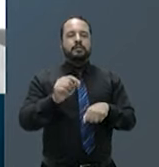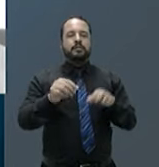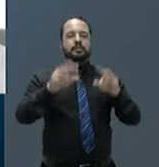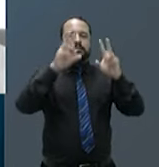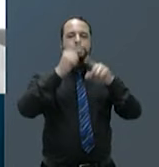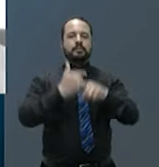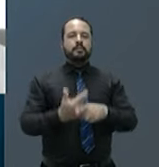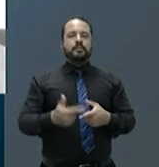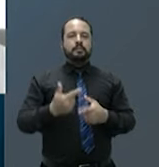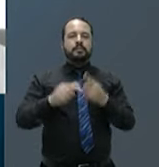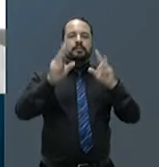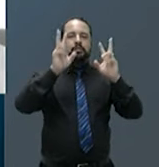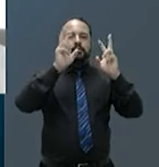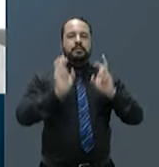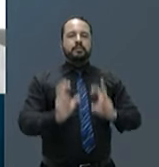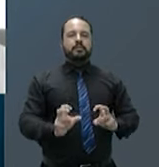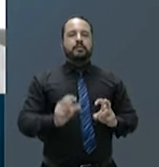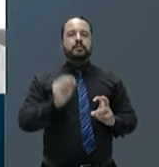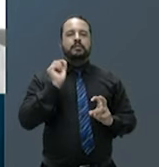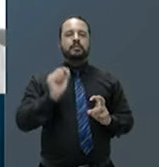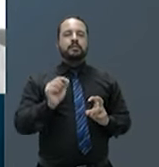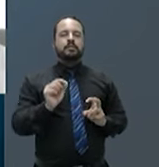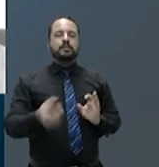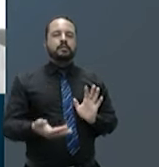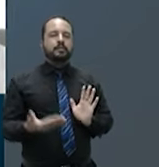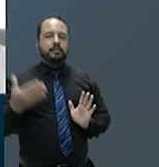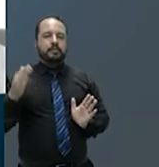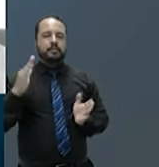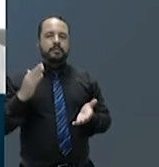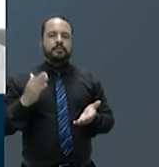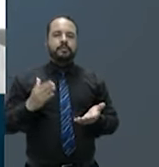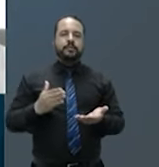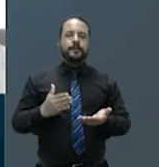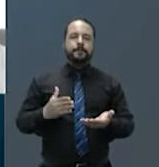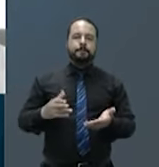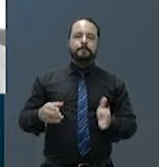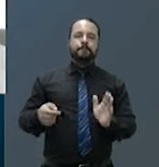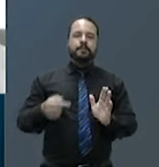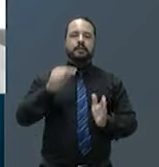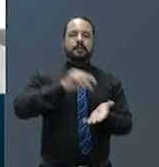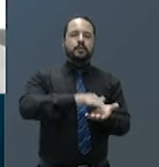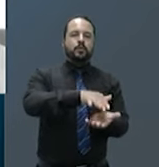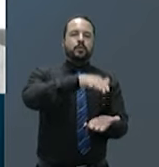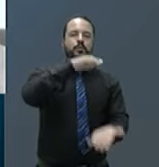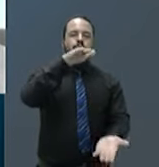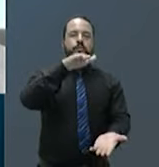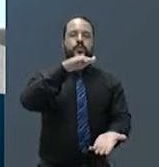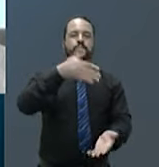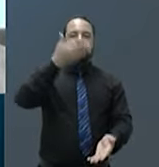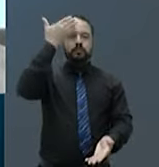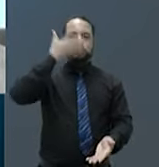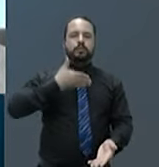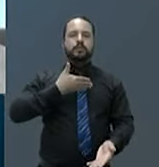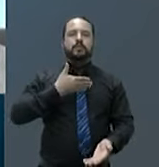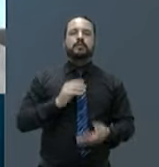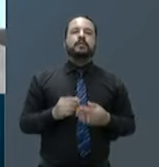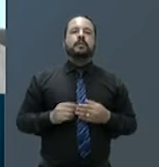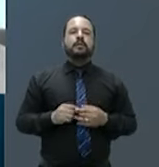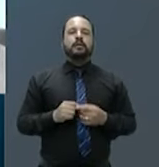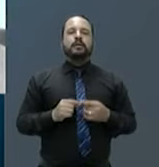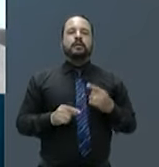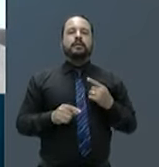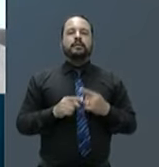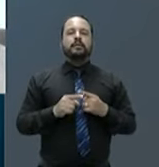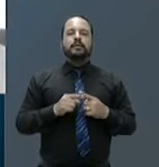a essa questão, que foi devidamente comprovada nos autos, de que a revelia se deu em que pese